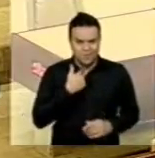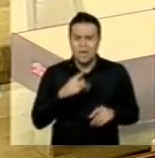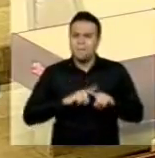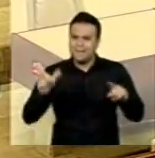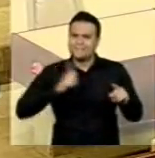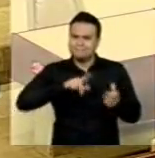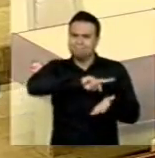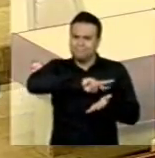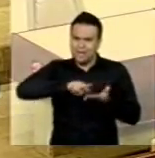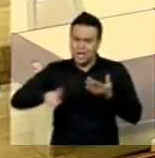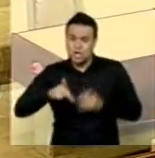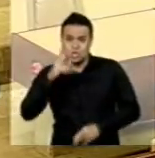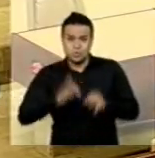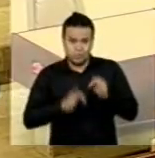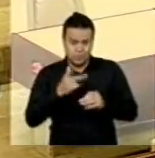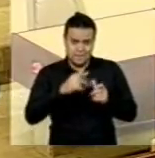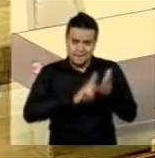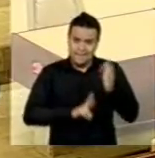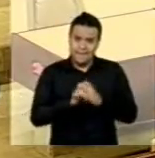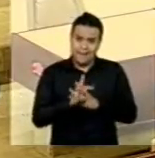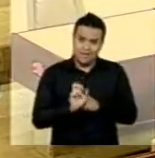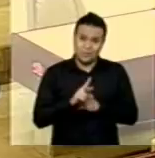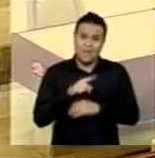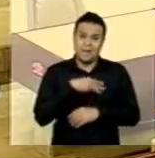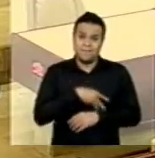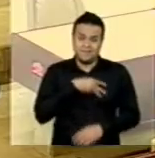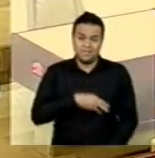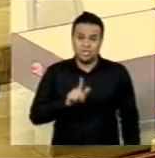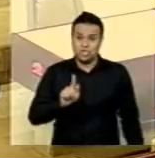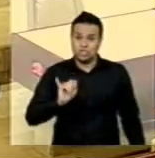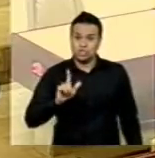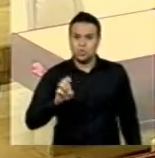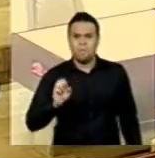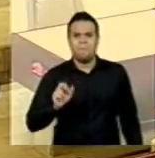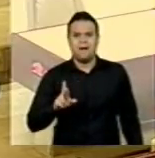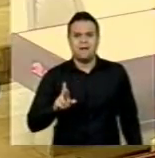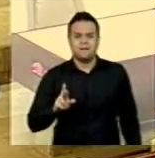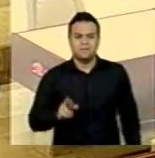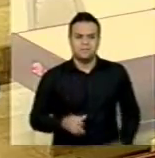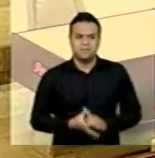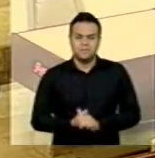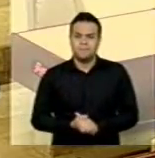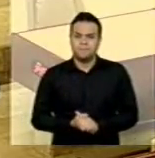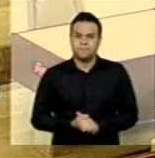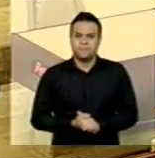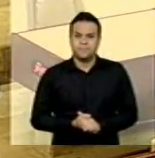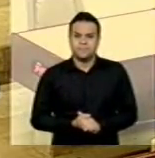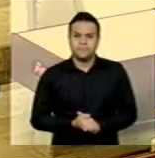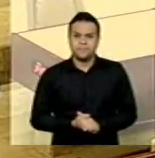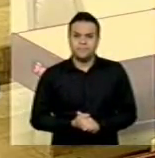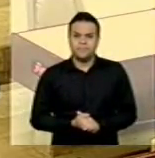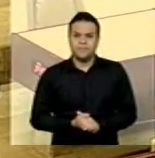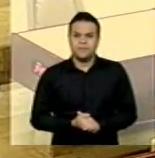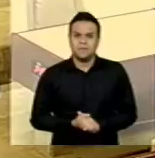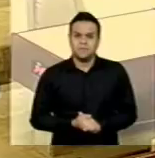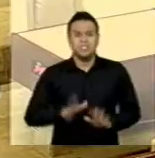salvo engano, julgadas, o relator era o ministro Ilmar, posso estar equivocado, mas o relator era o ministro Ilmar, e essas disposições foram,